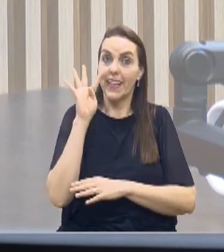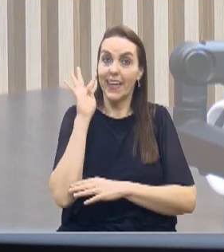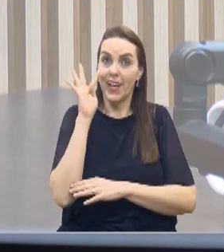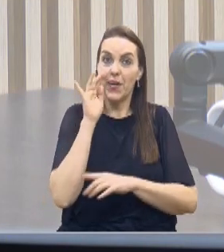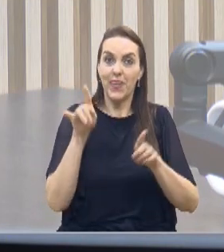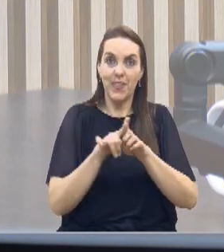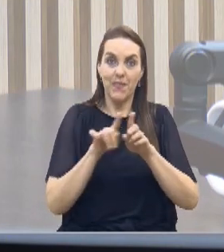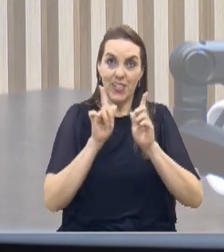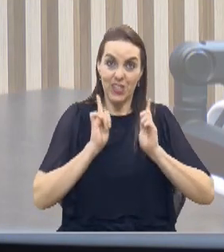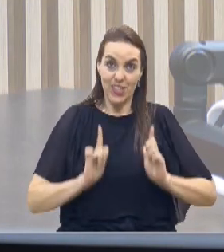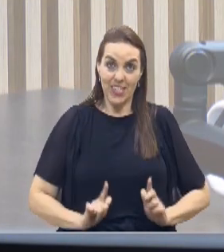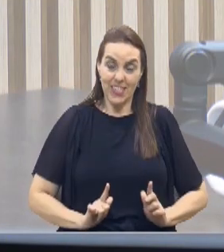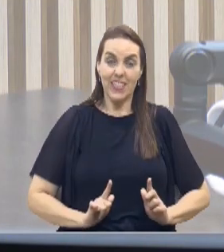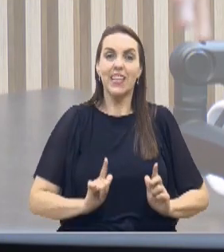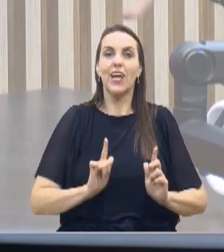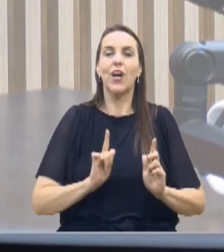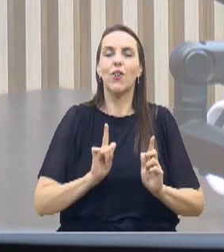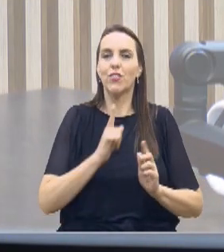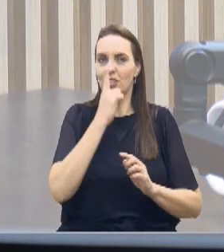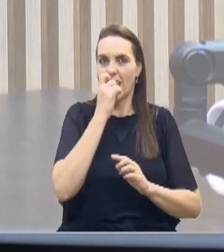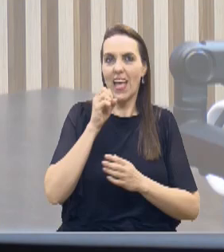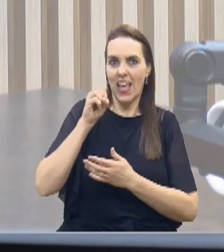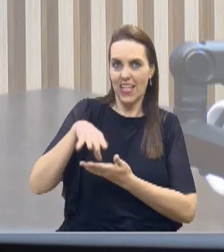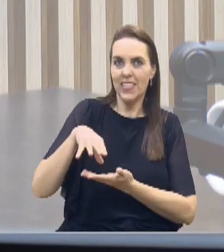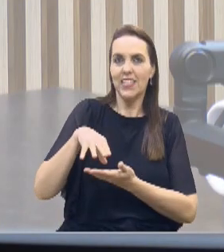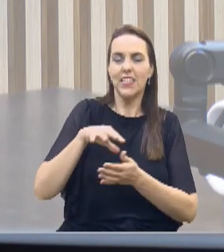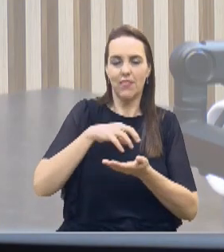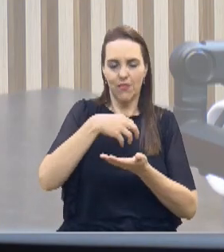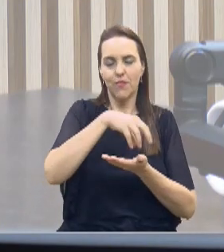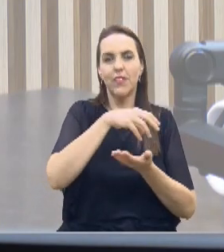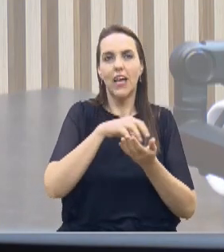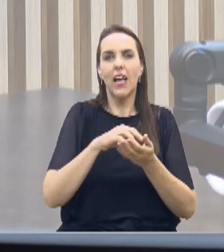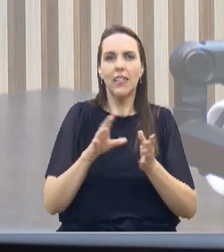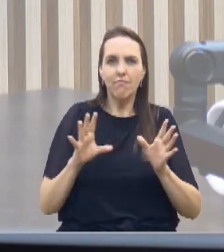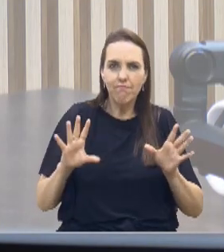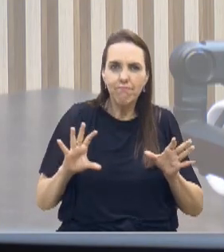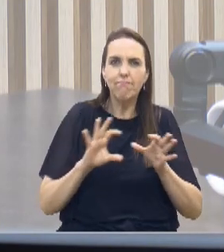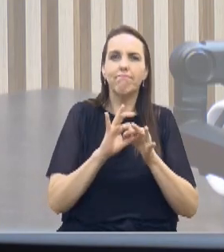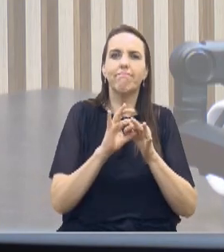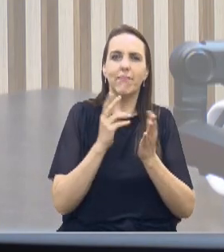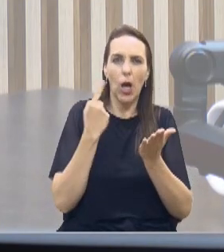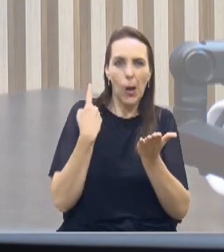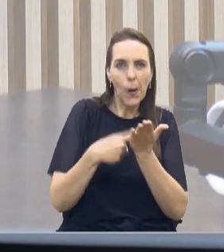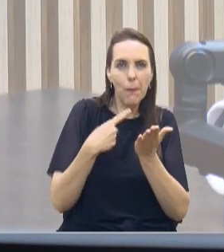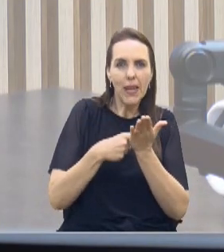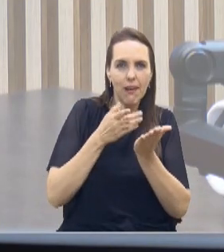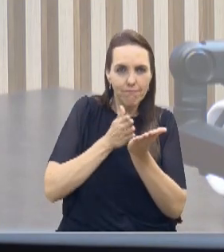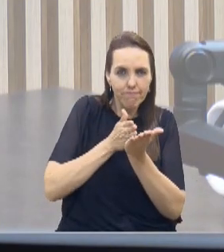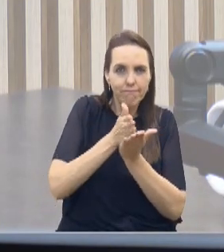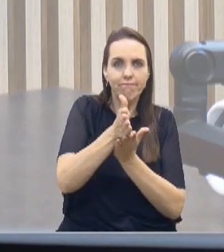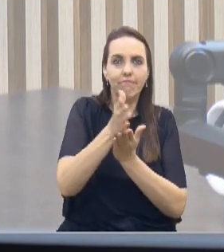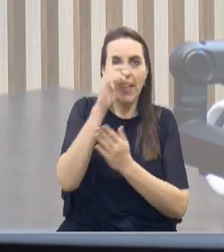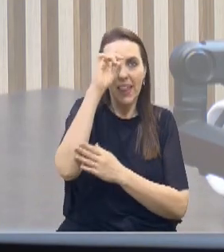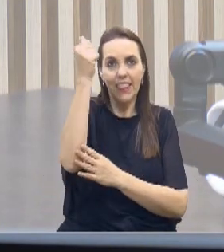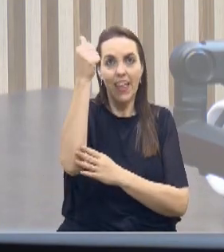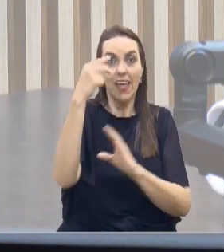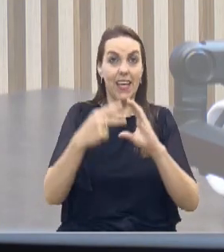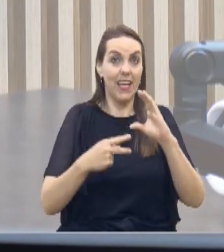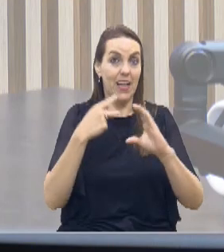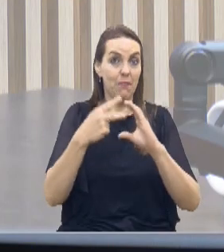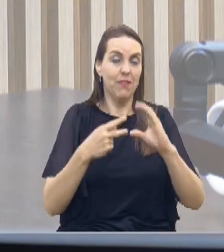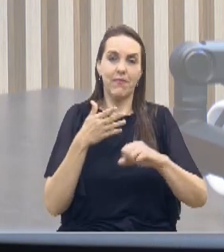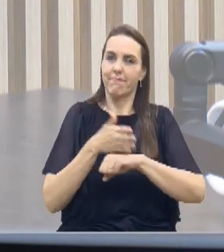gestão de resíduos em Caxias, para tentar afinar todos na mesma linha, na mesma ideia, e a Câmara também faz parte. Então,